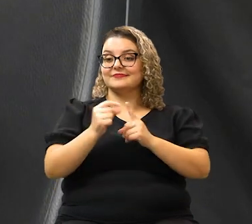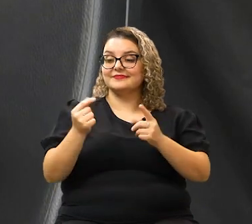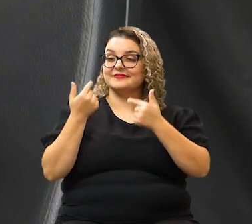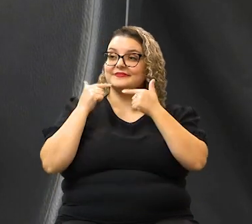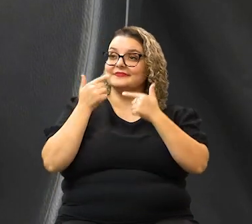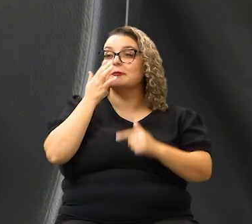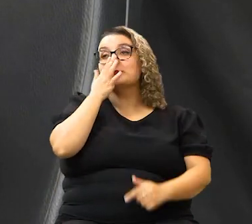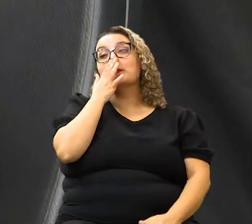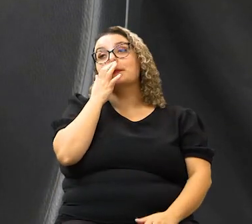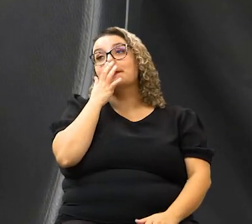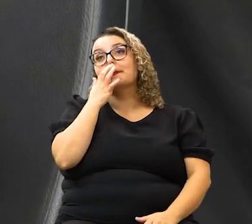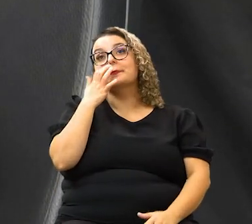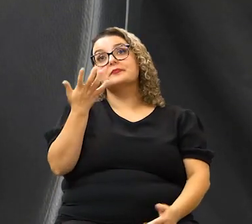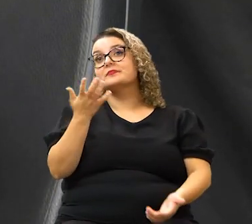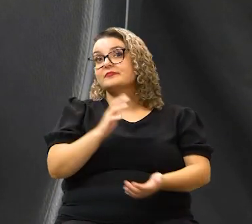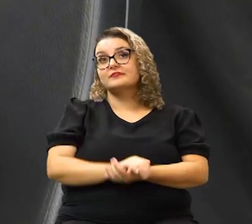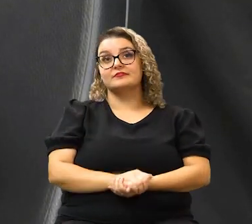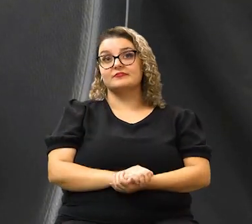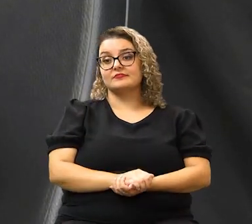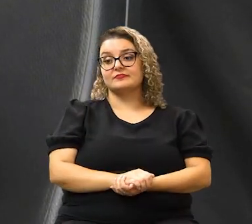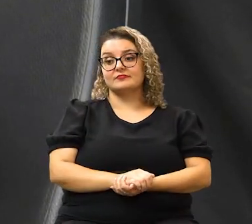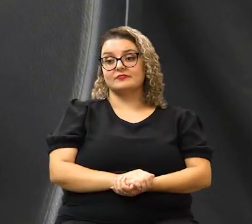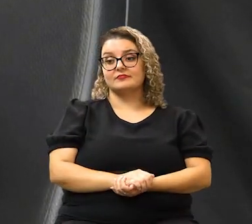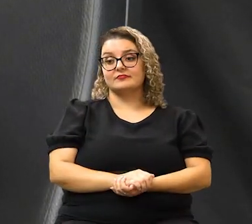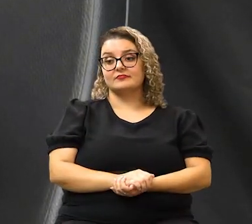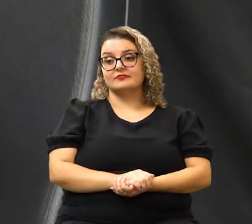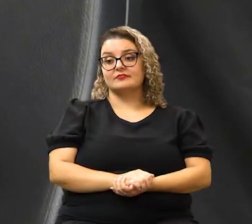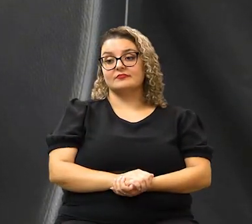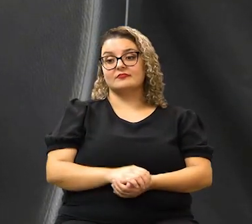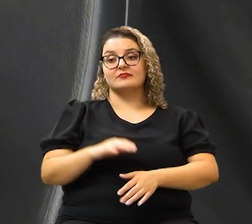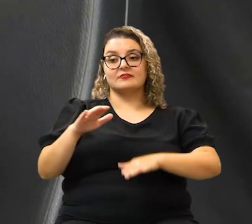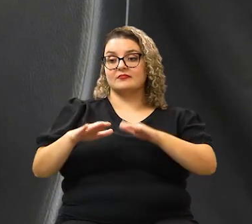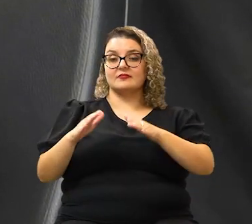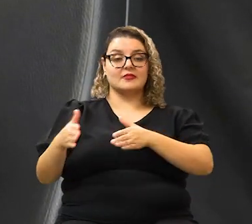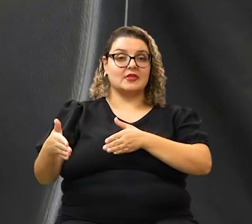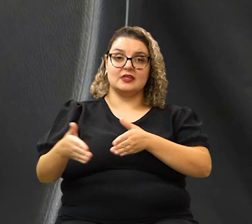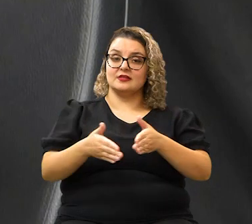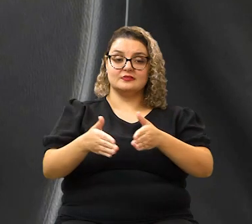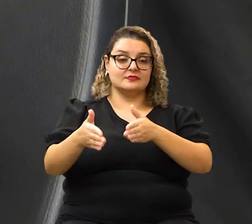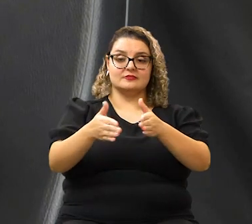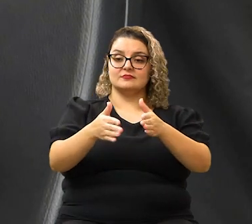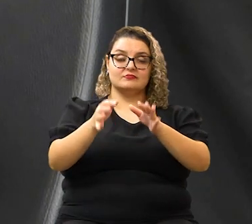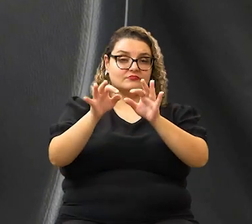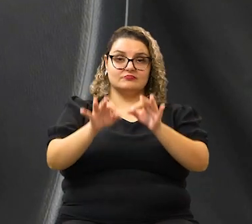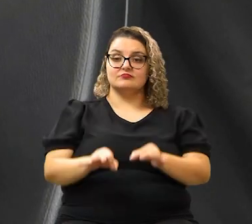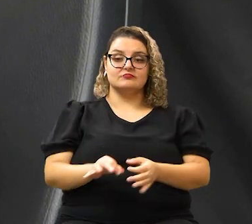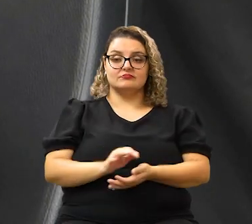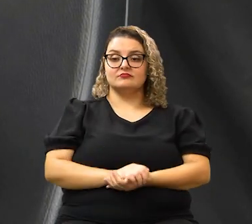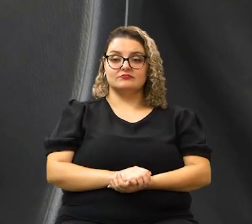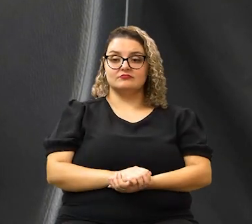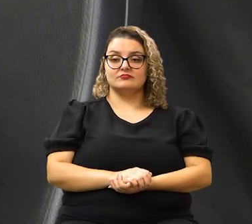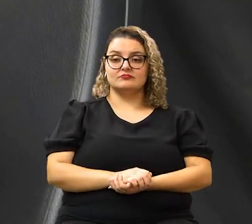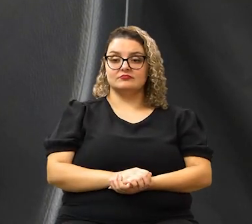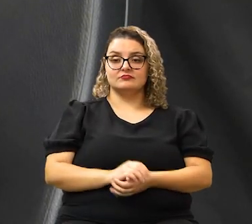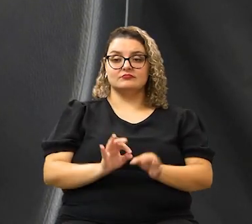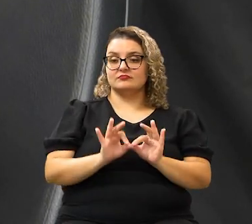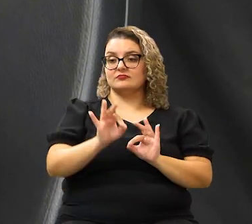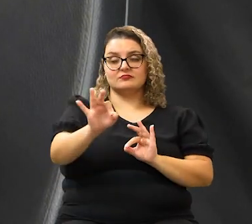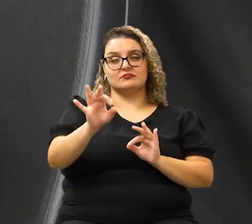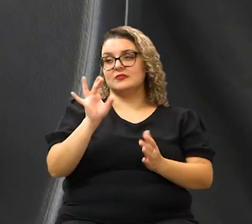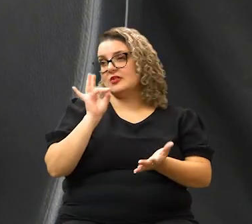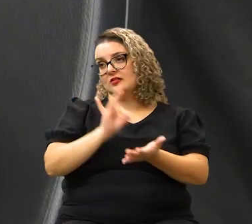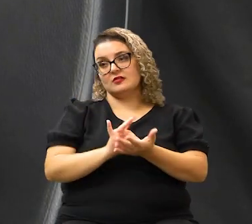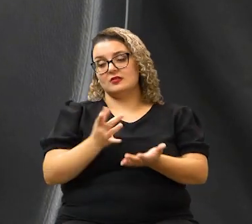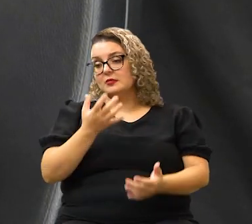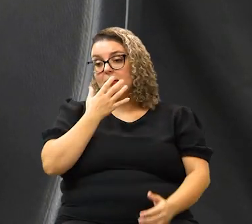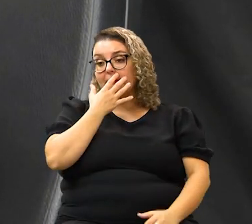correto é mais longo mesmo. Mas que vale a pena ser percorrido. Nem sempre